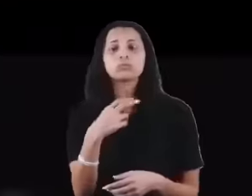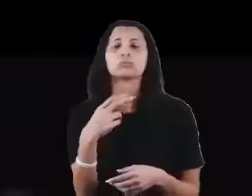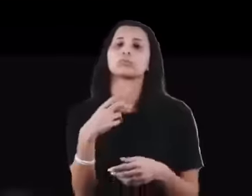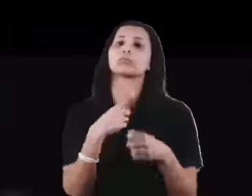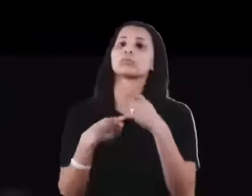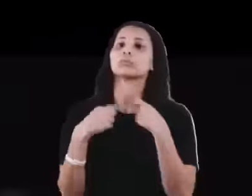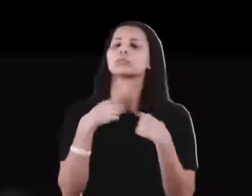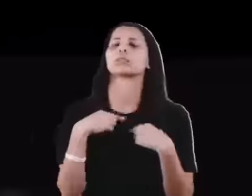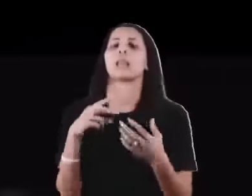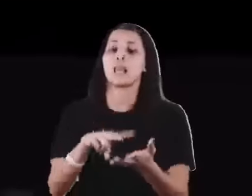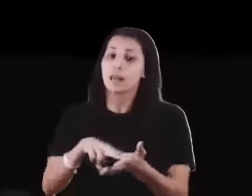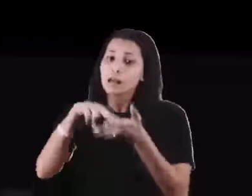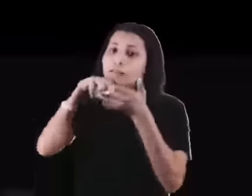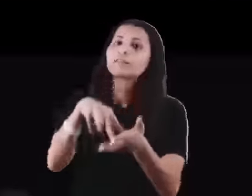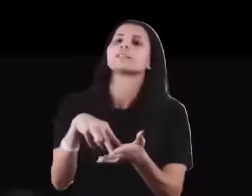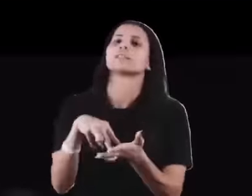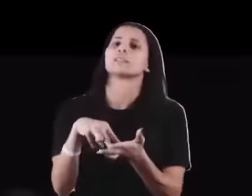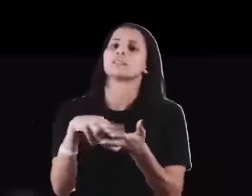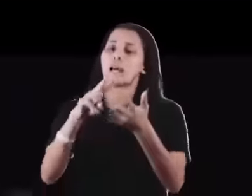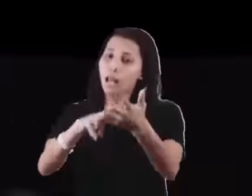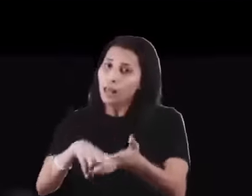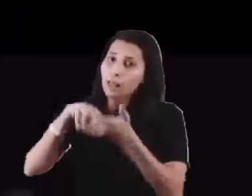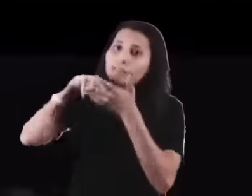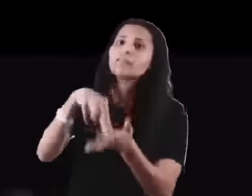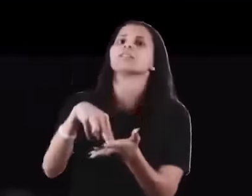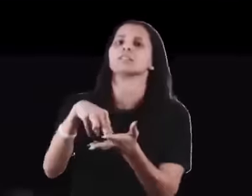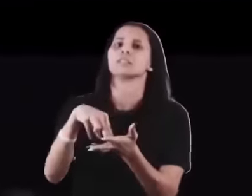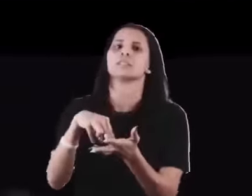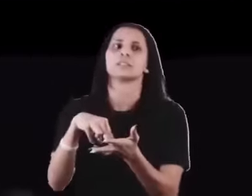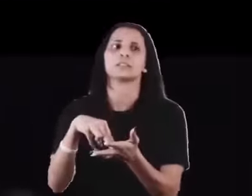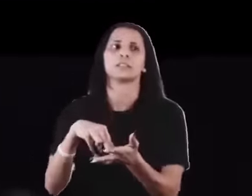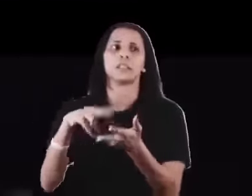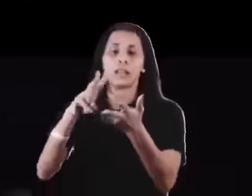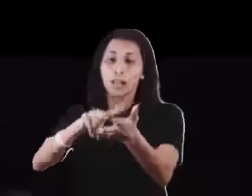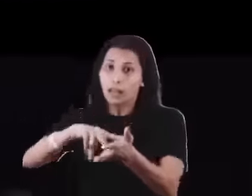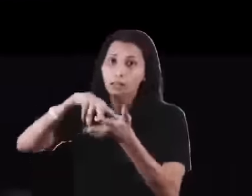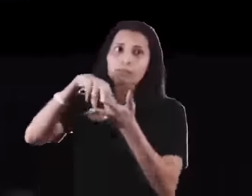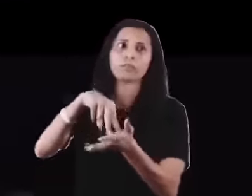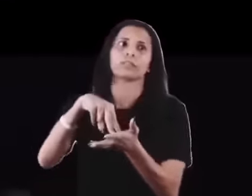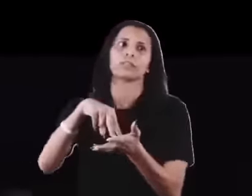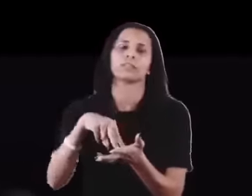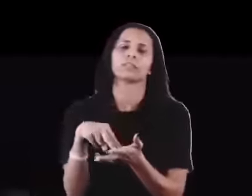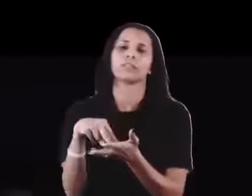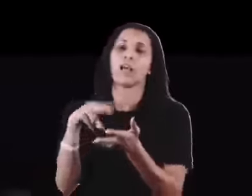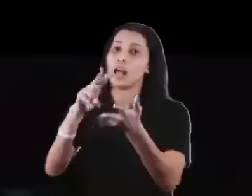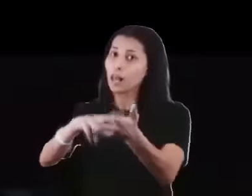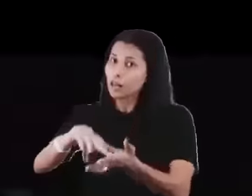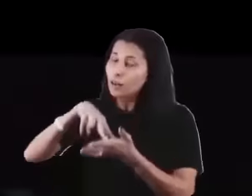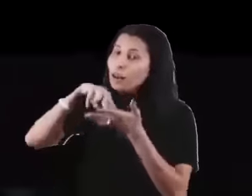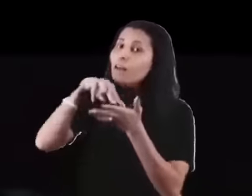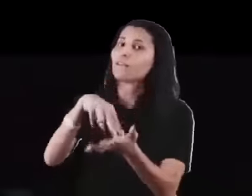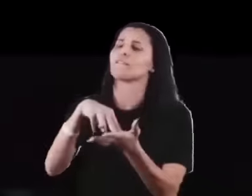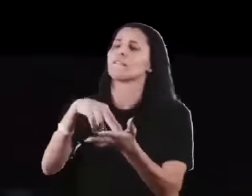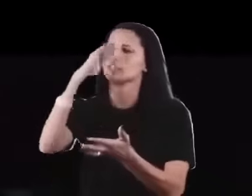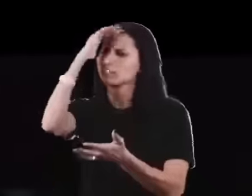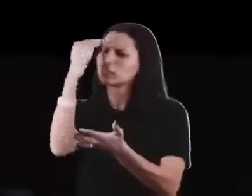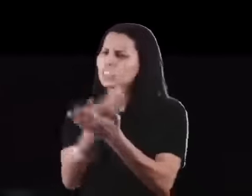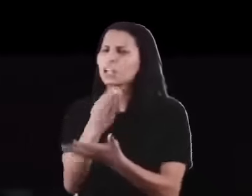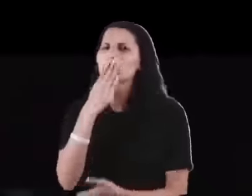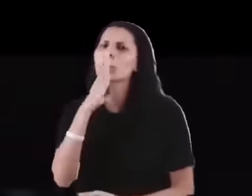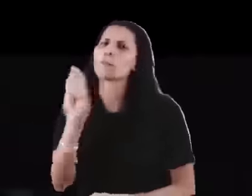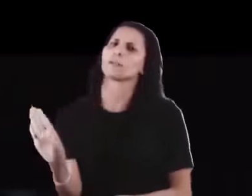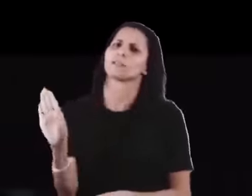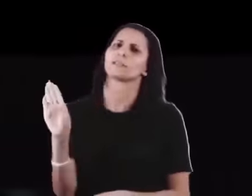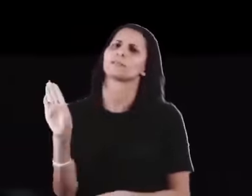fala levante-se levante-se levante-se levante-se crer na